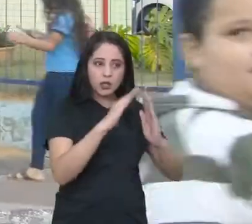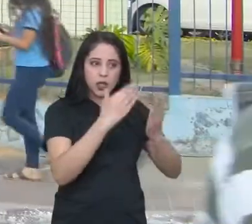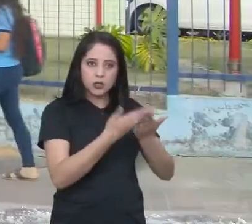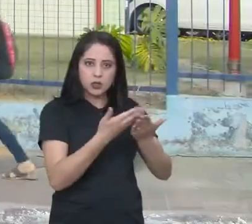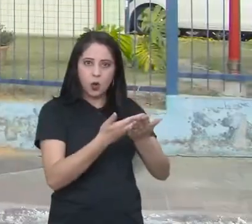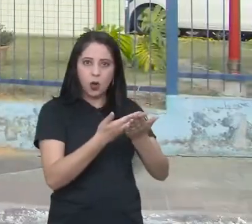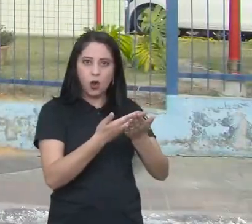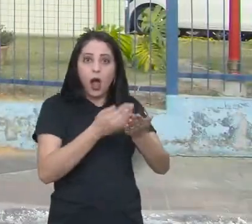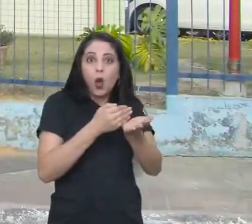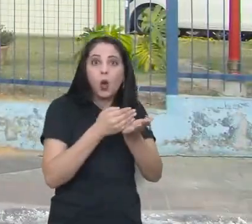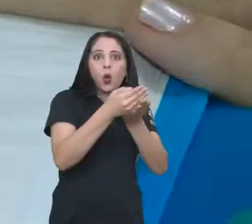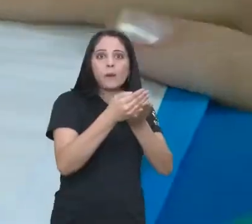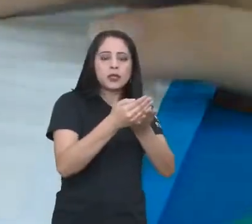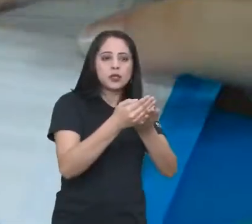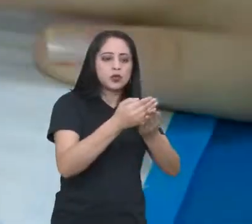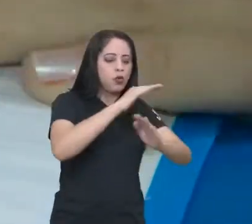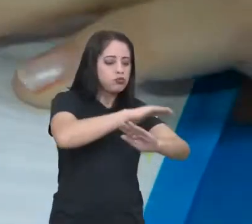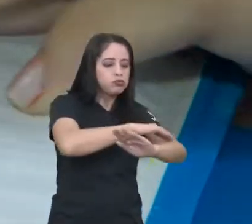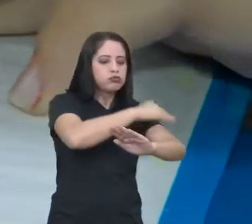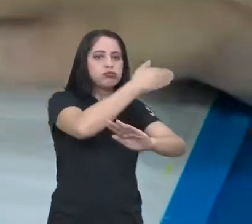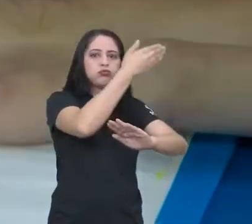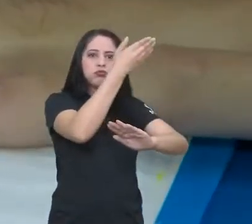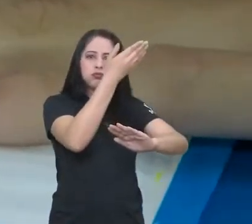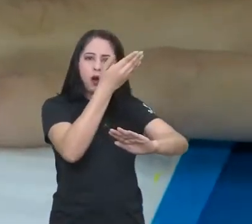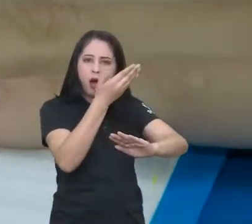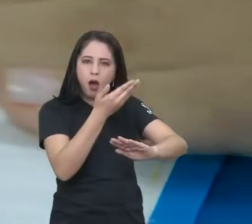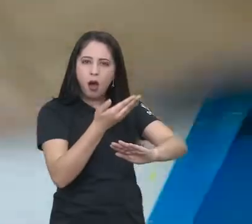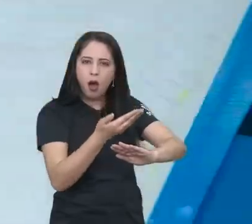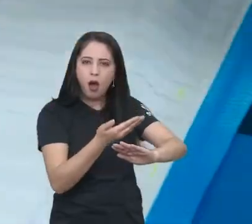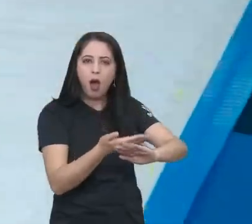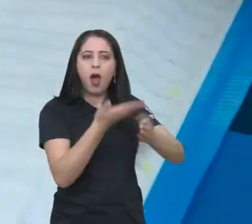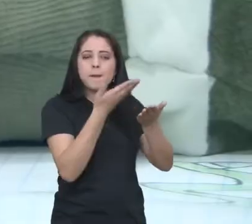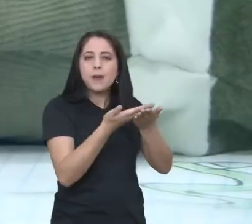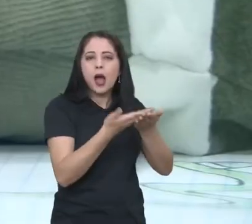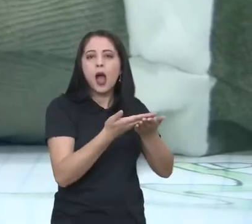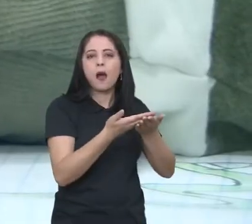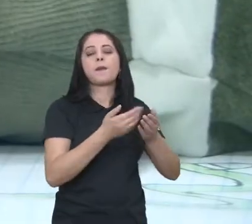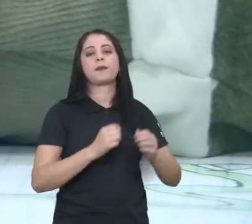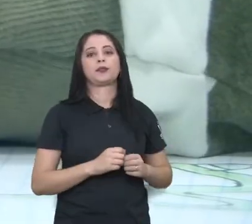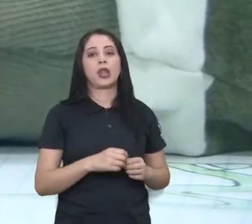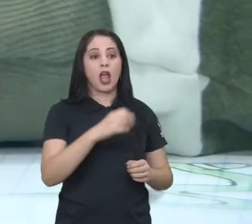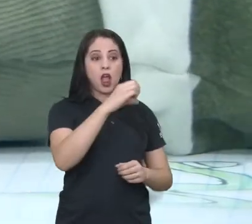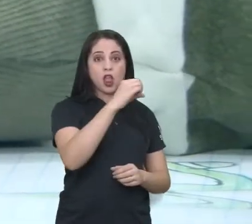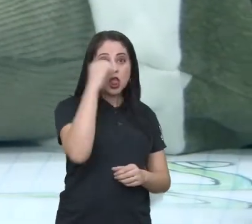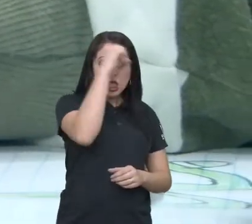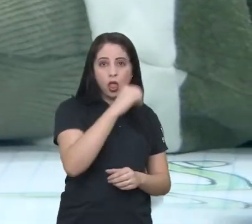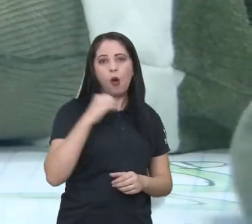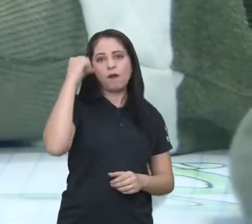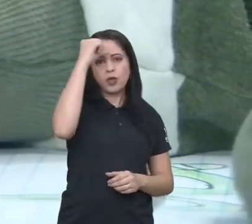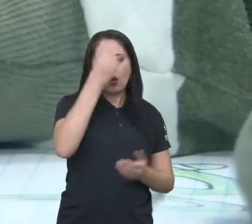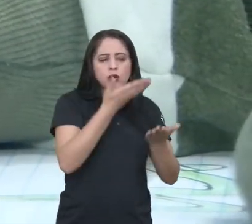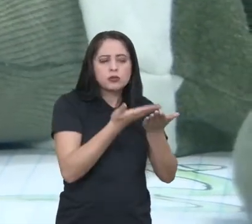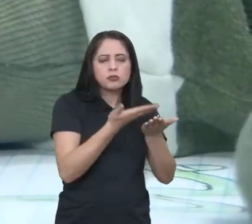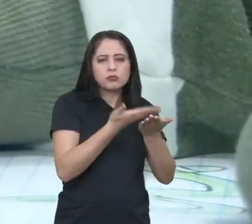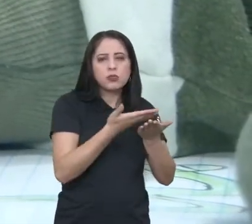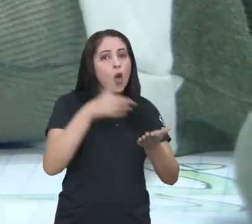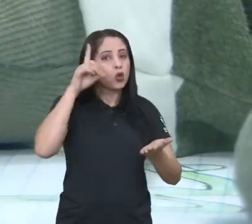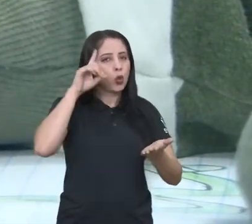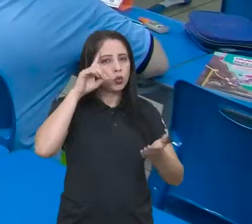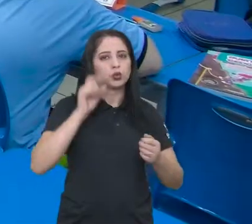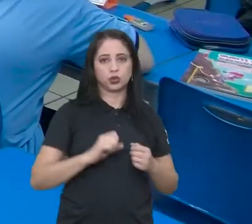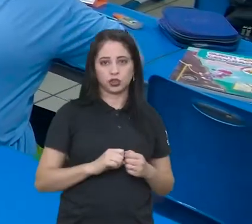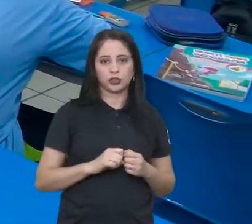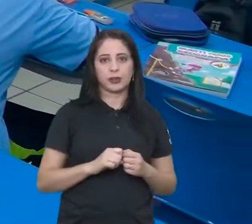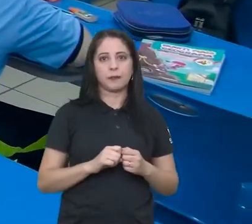ensino fundamental do município adotaram a nova carga horária de atividades. São 9 horas e meia de aulas diárias. Ao